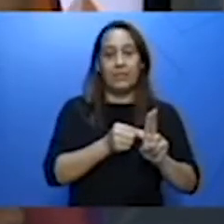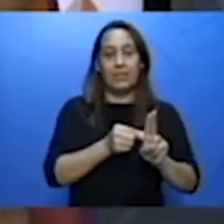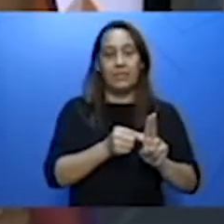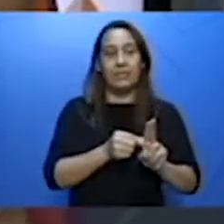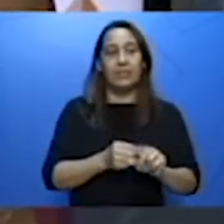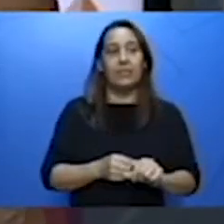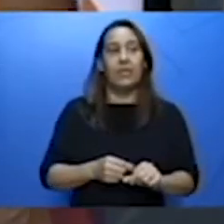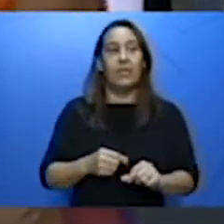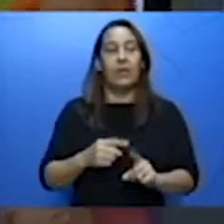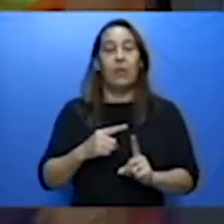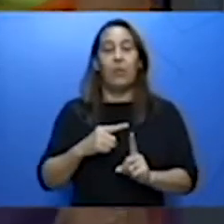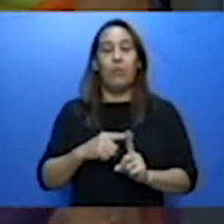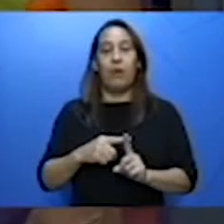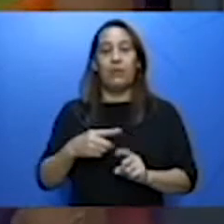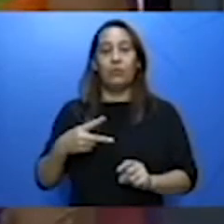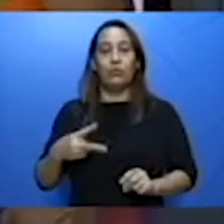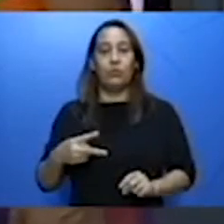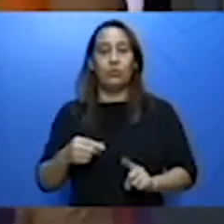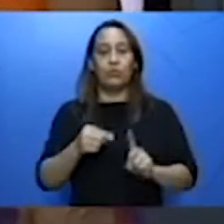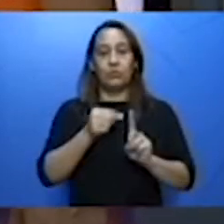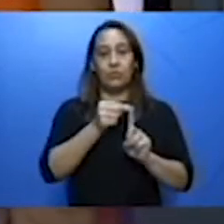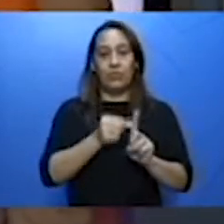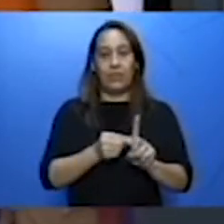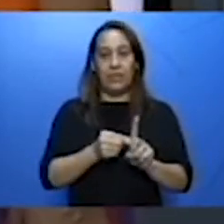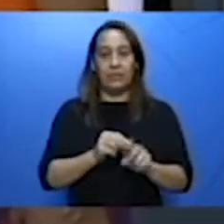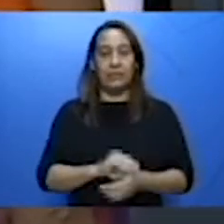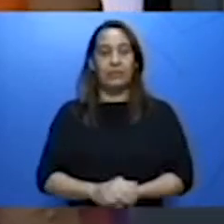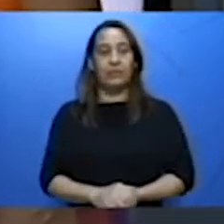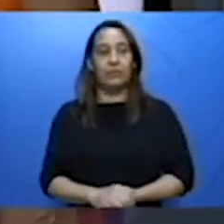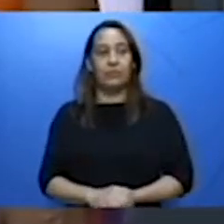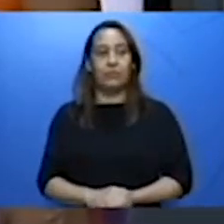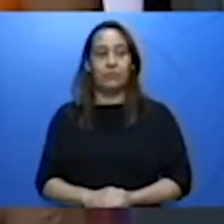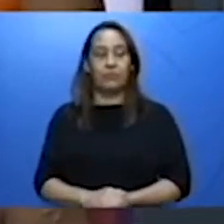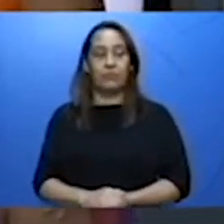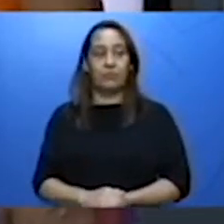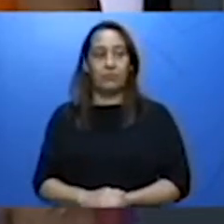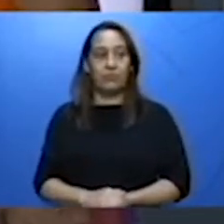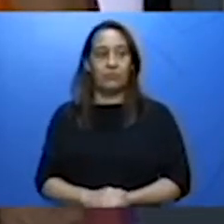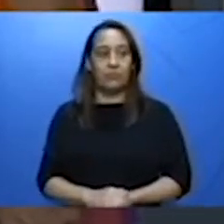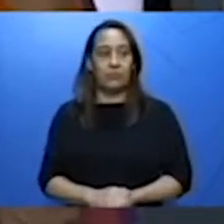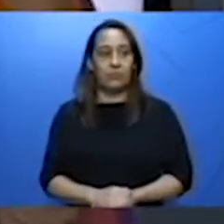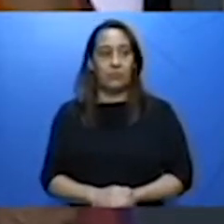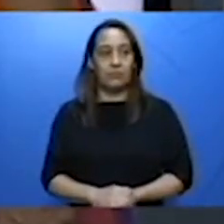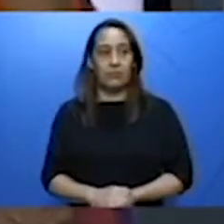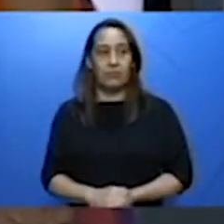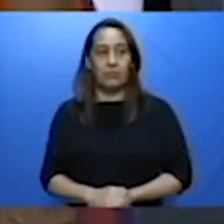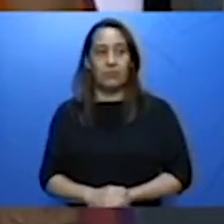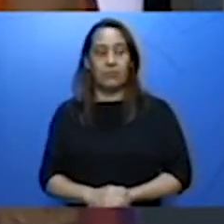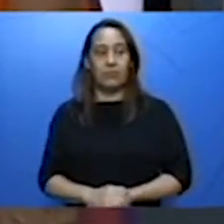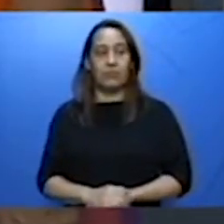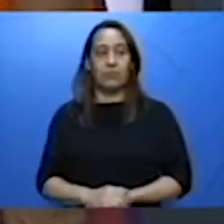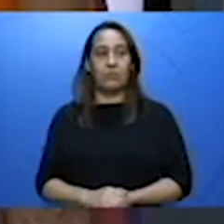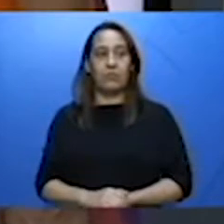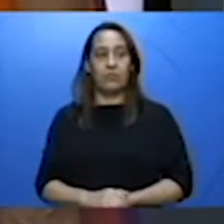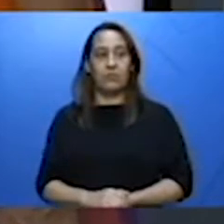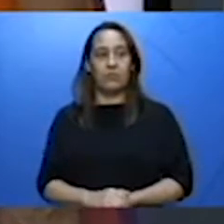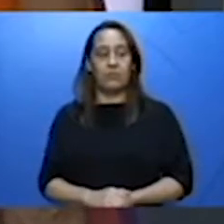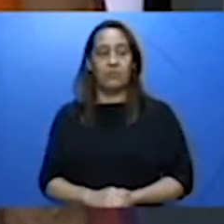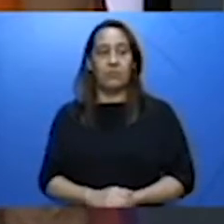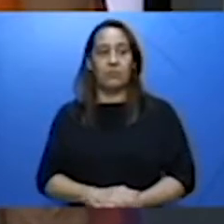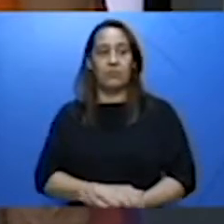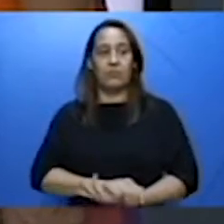10 aqui, mais duas unidades. Foi o que eu fiz. Uma dezena mais